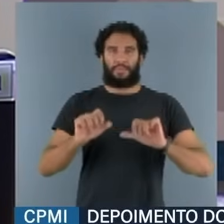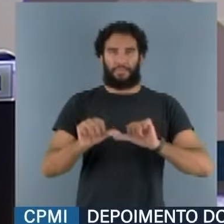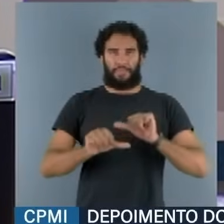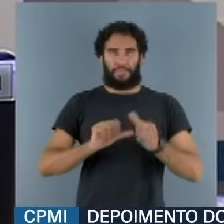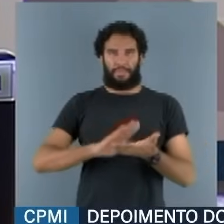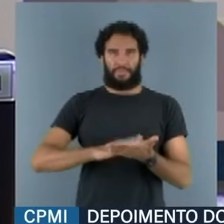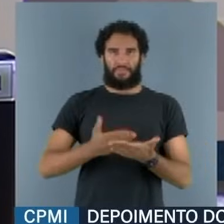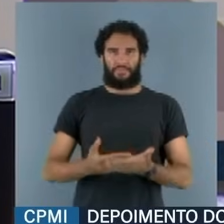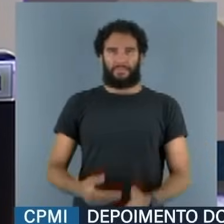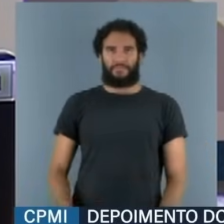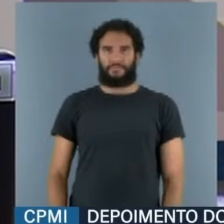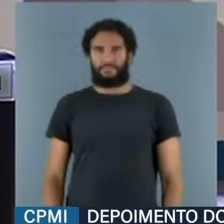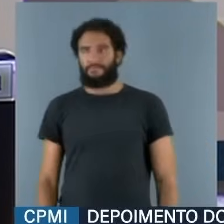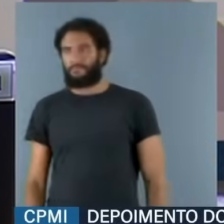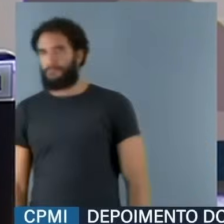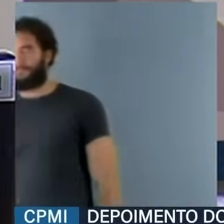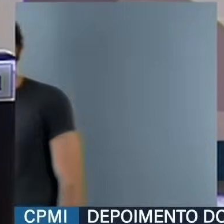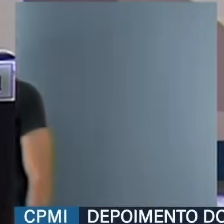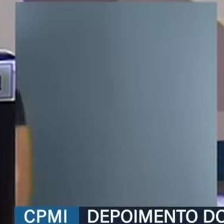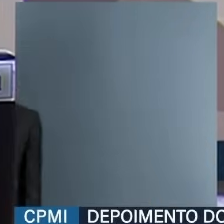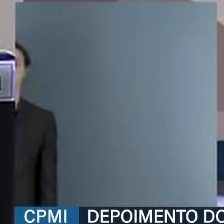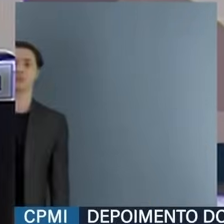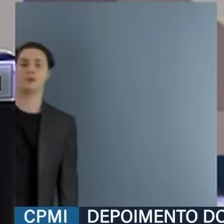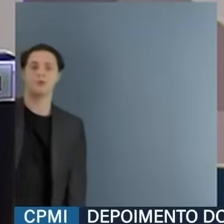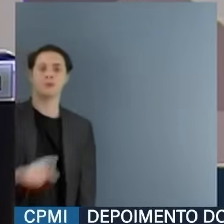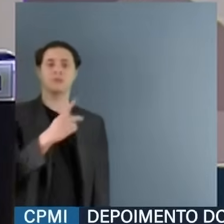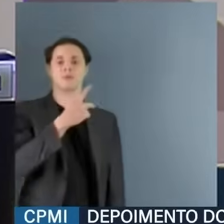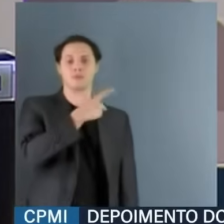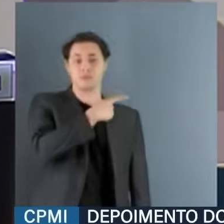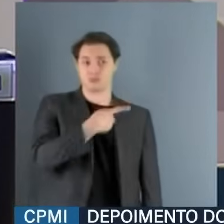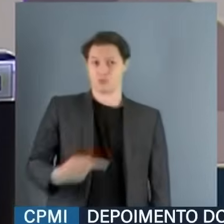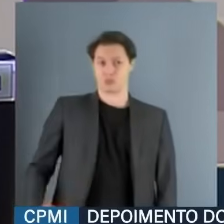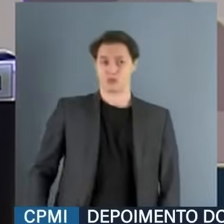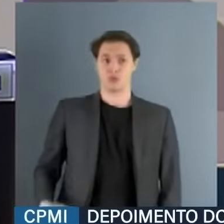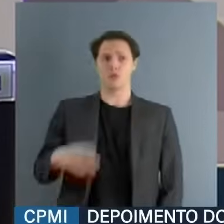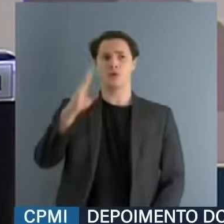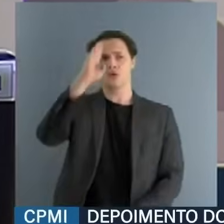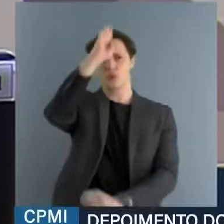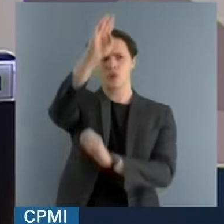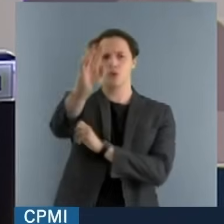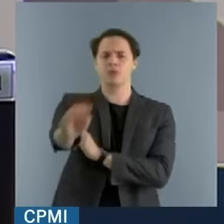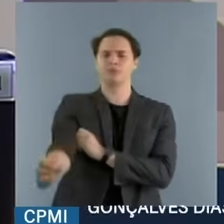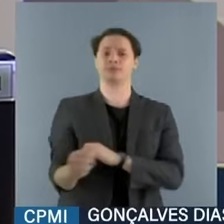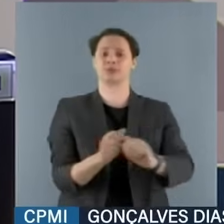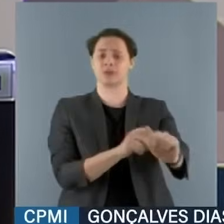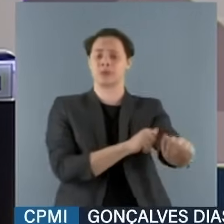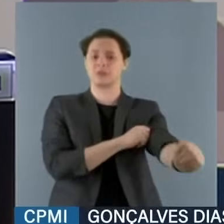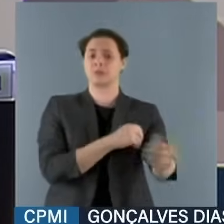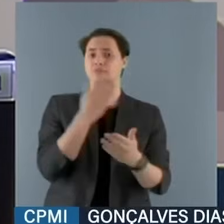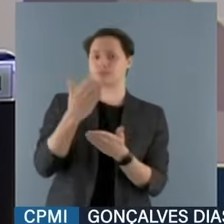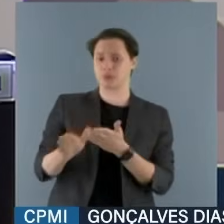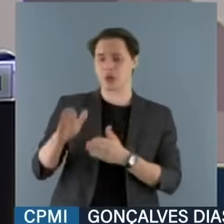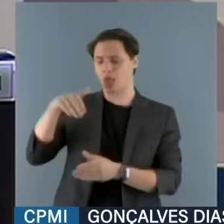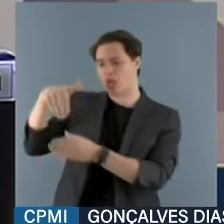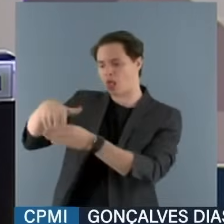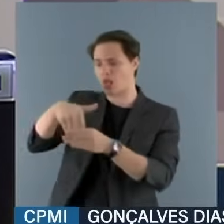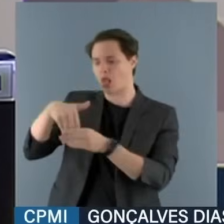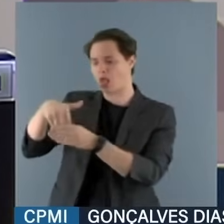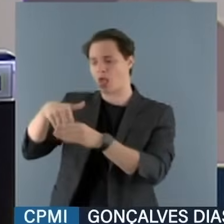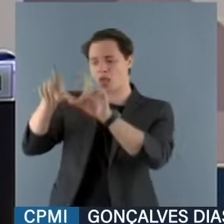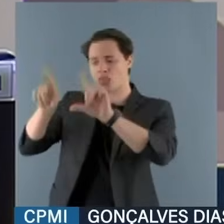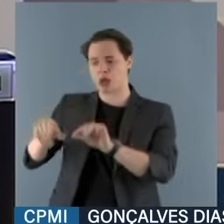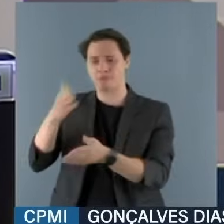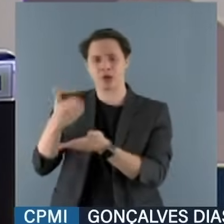do candidato, do então presidente Bolsonaro, que perdeu a eleição naquele momento, e aí a frase